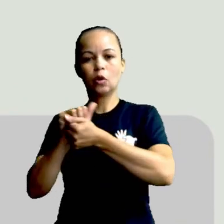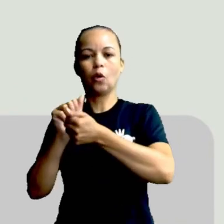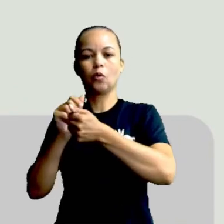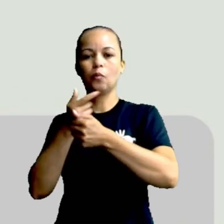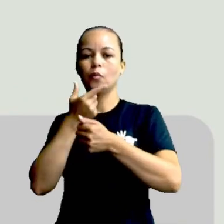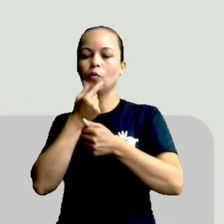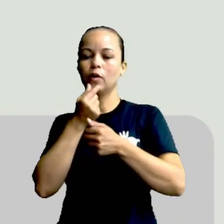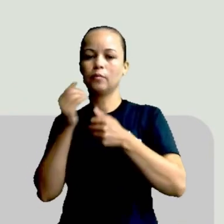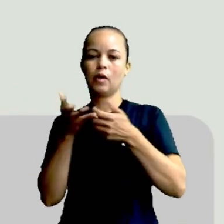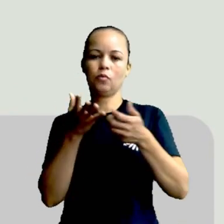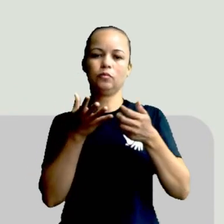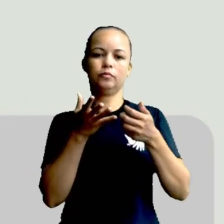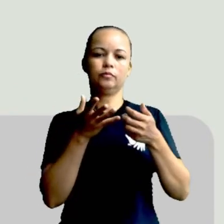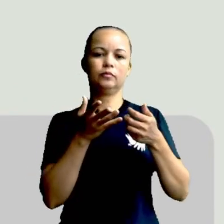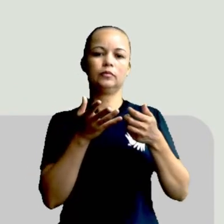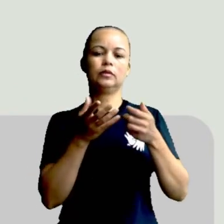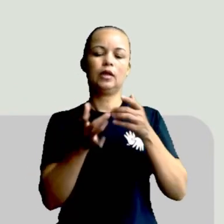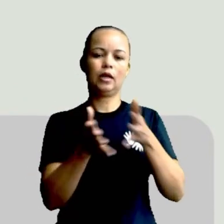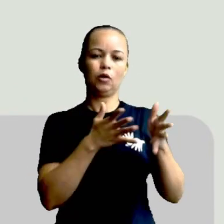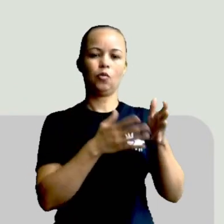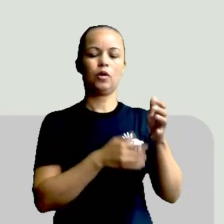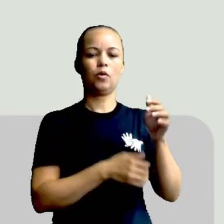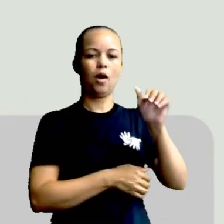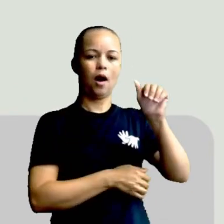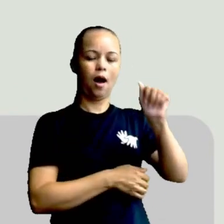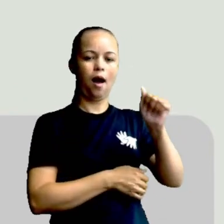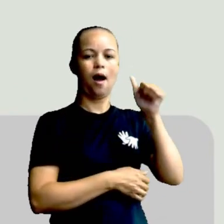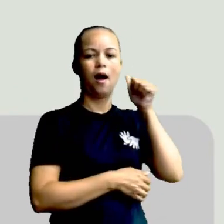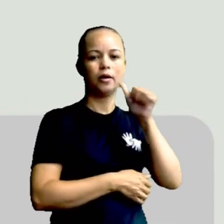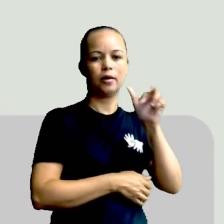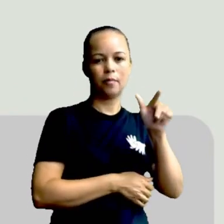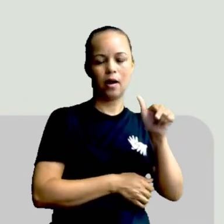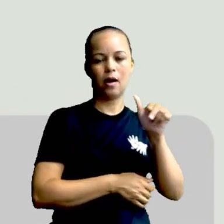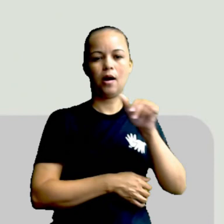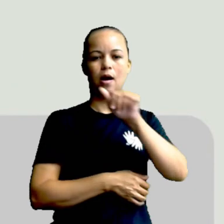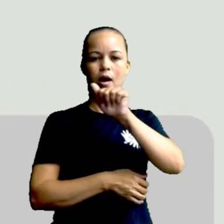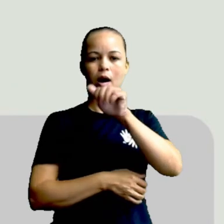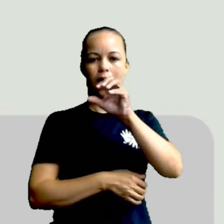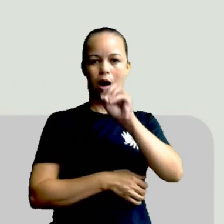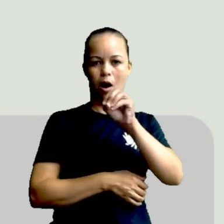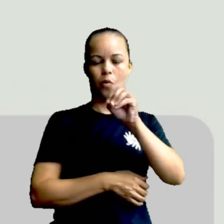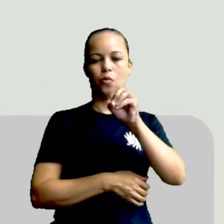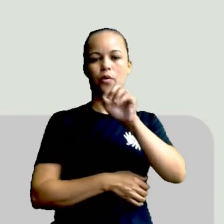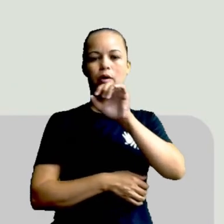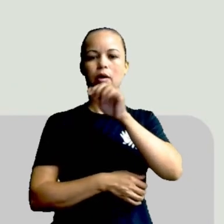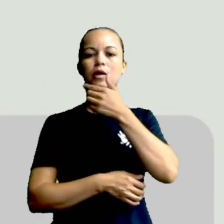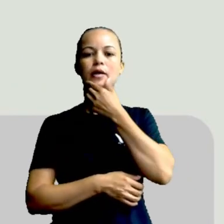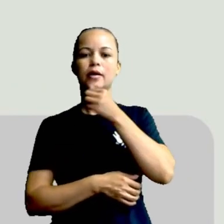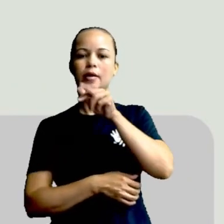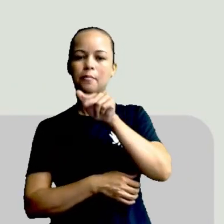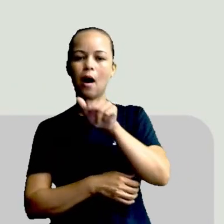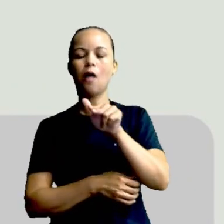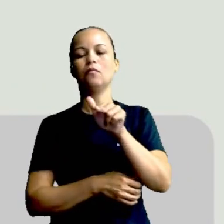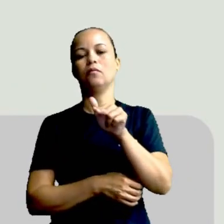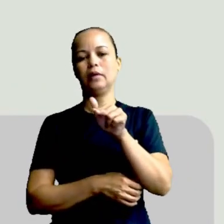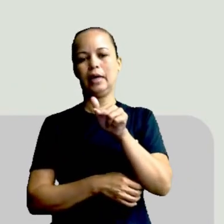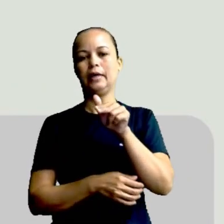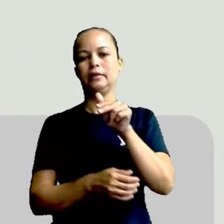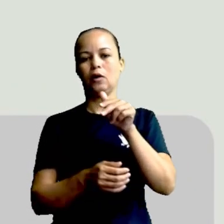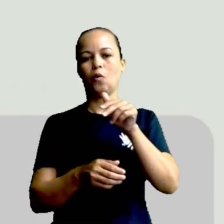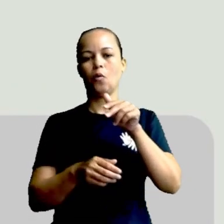vai ficar legal recorreu ao irmão então o próprio não é